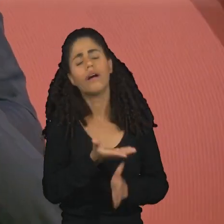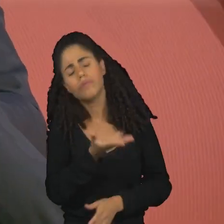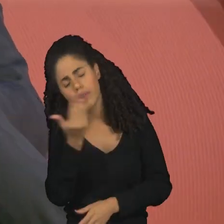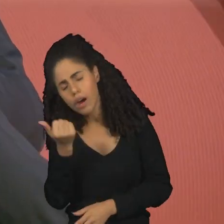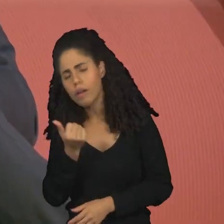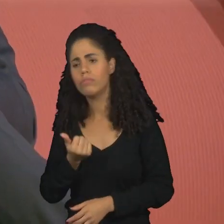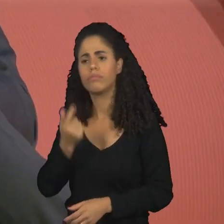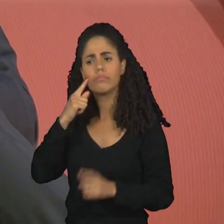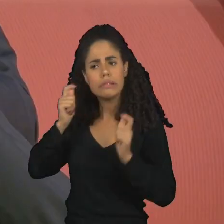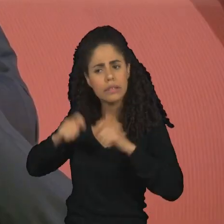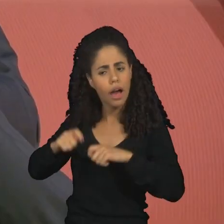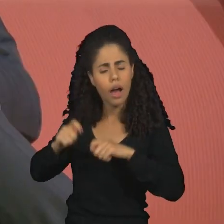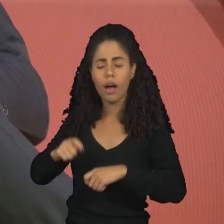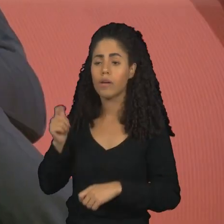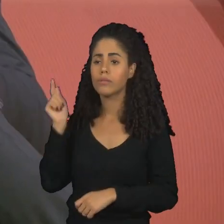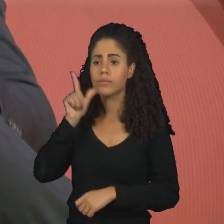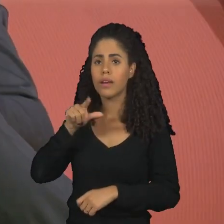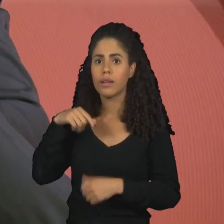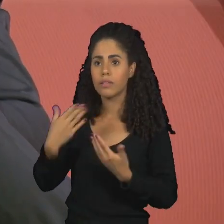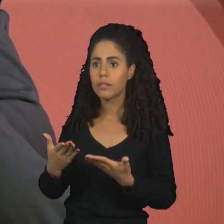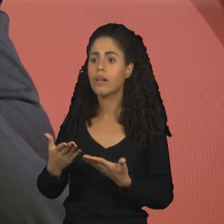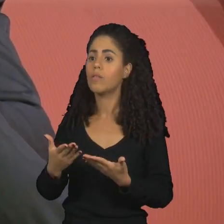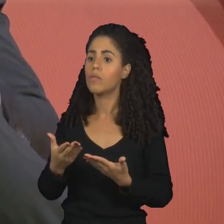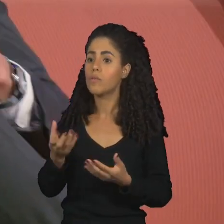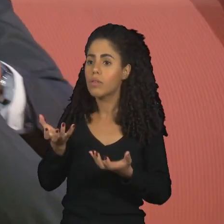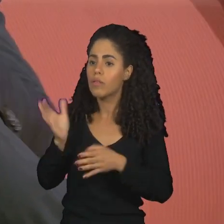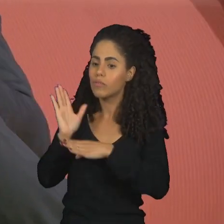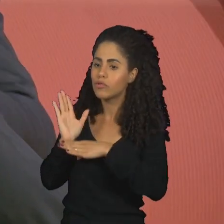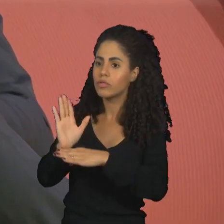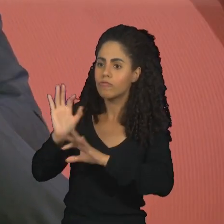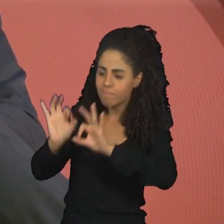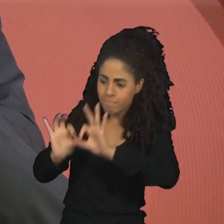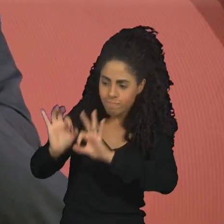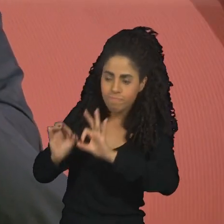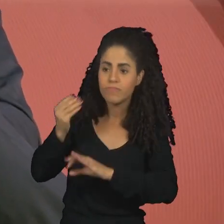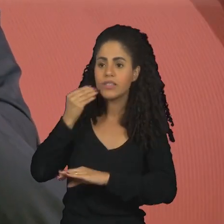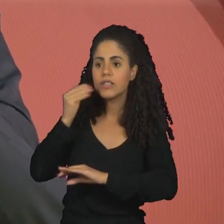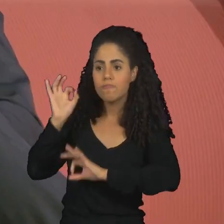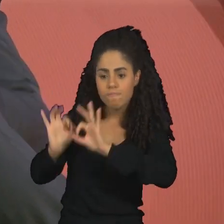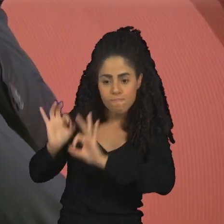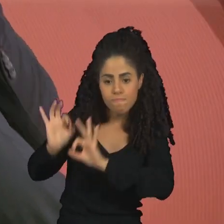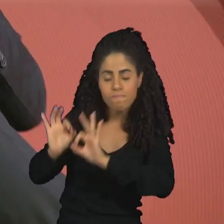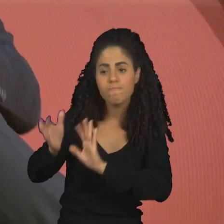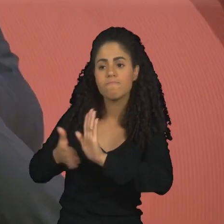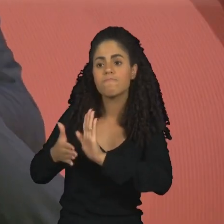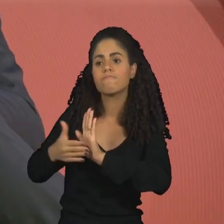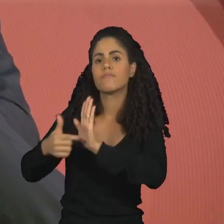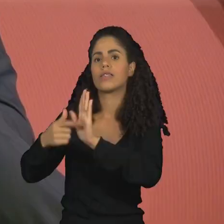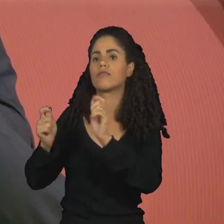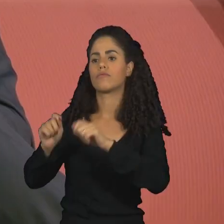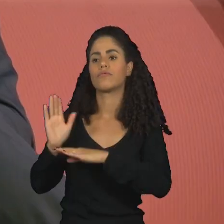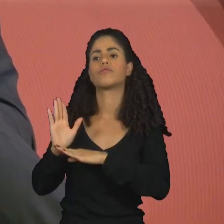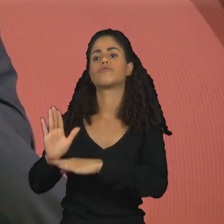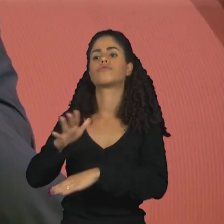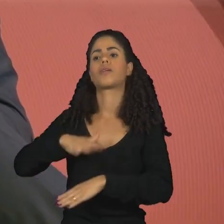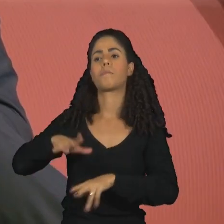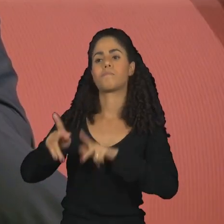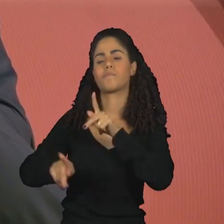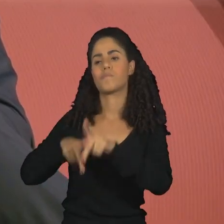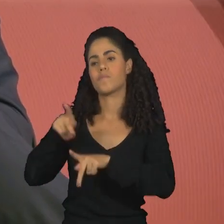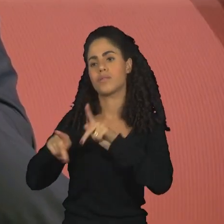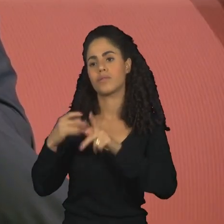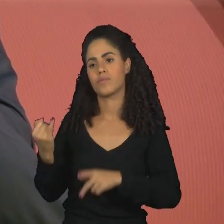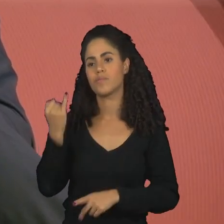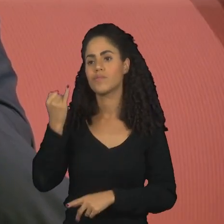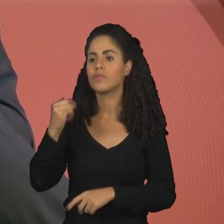universidade. E que a conta bancária não impeça. Então, a gente está trabalhando para isso. E eu acho que isso vai sinalizar muito também para